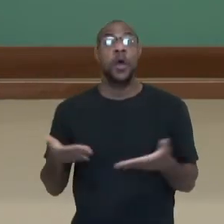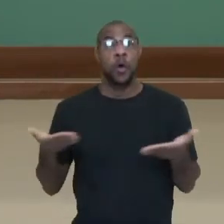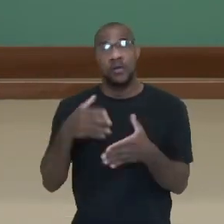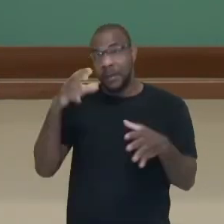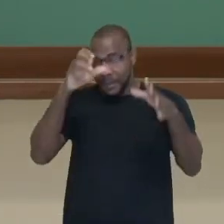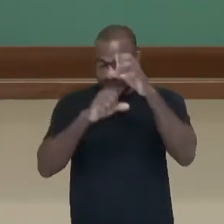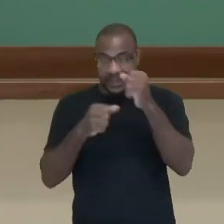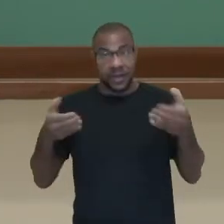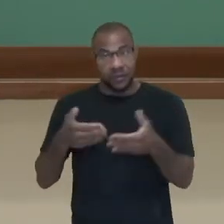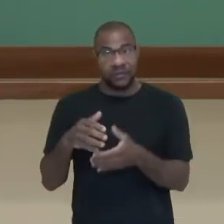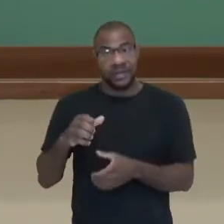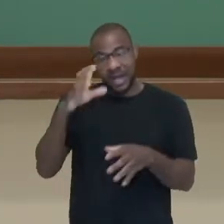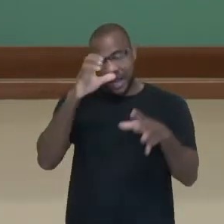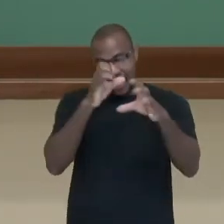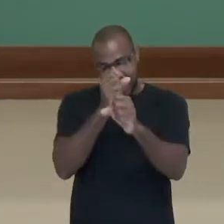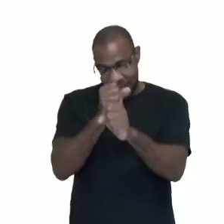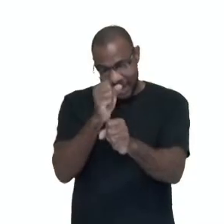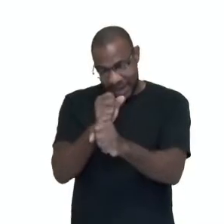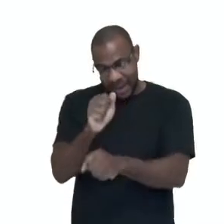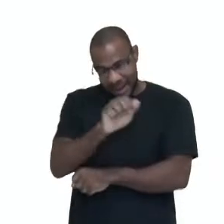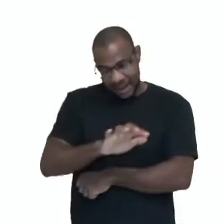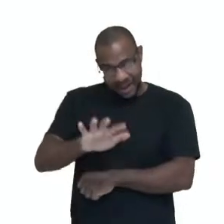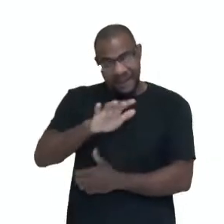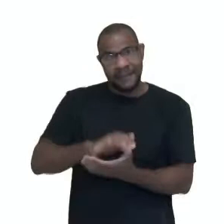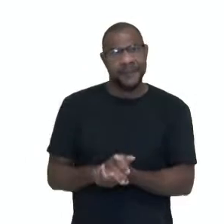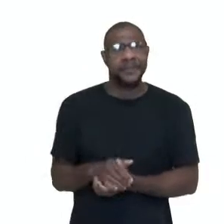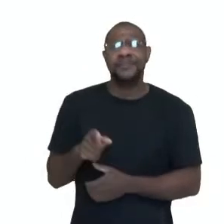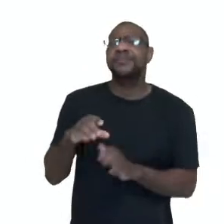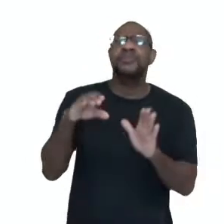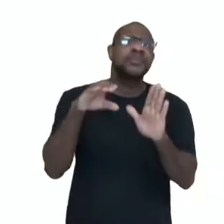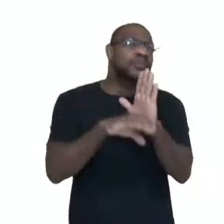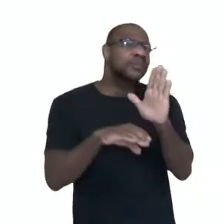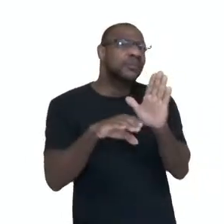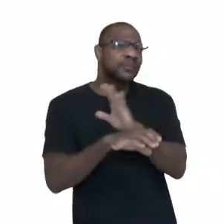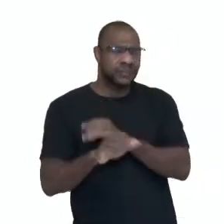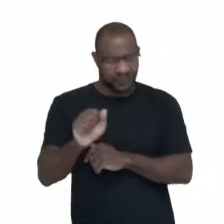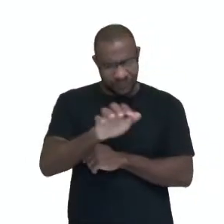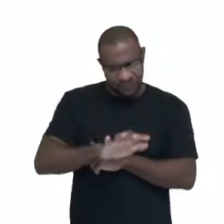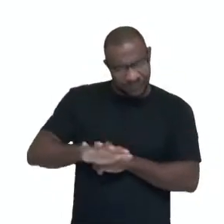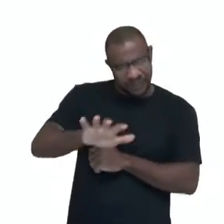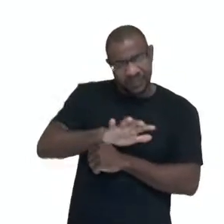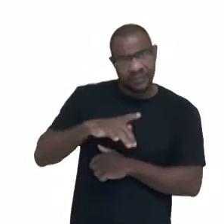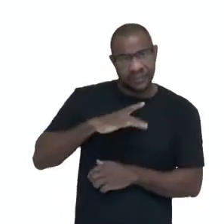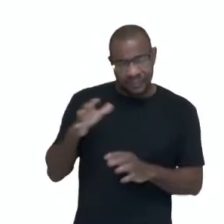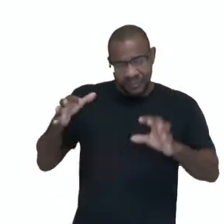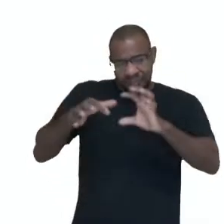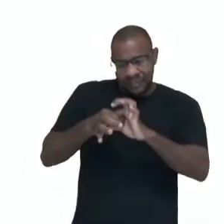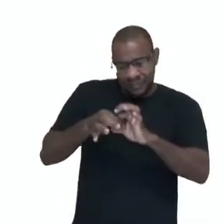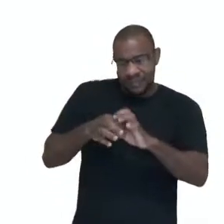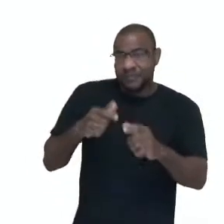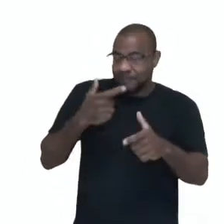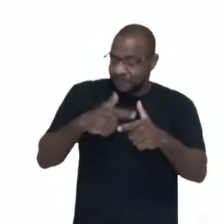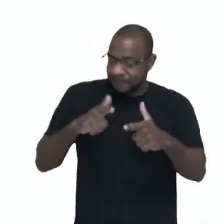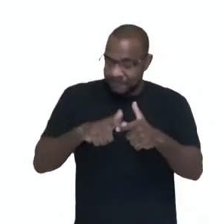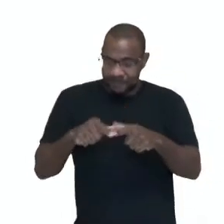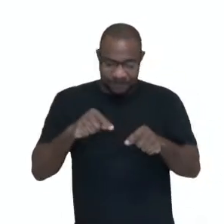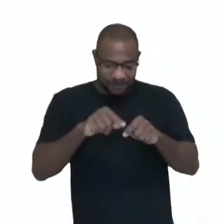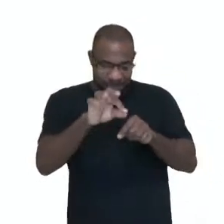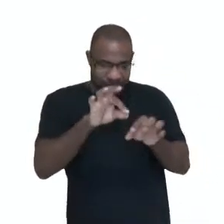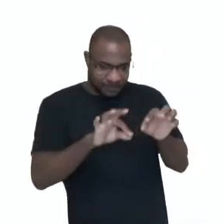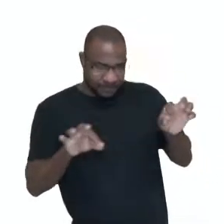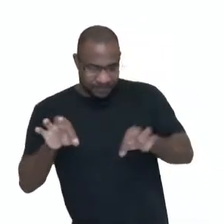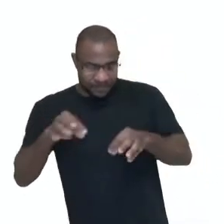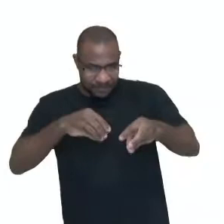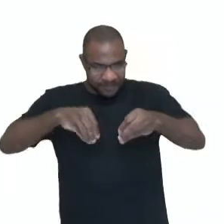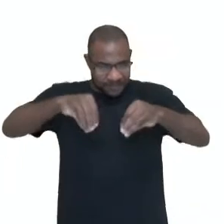áreas. Vamos lá? Você sabia que a origem do conceito de área está vinculado ao problema de medida de divisões de